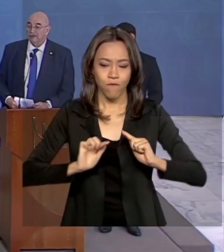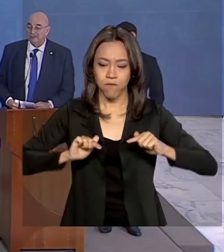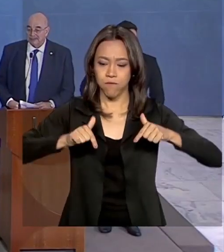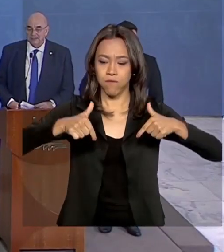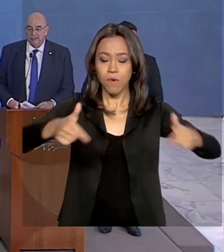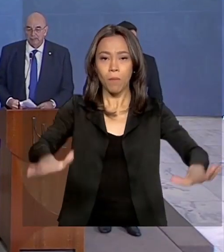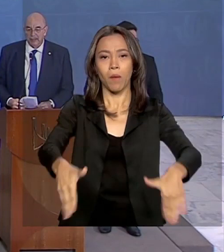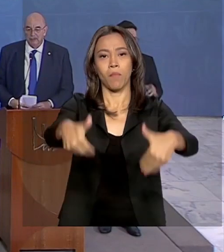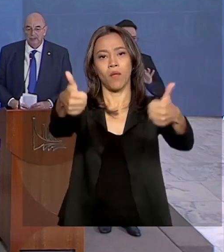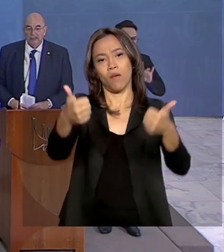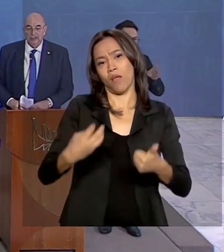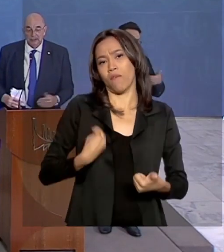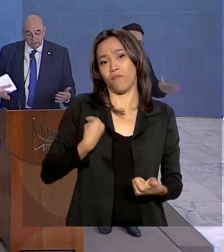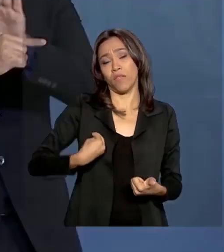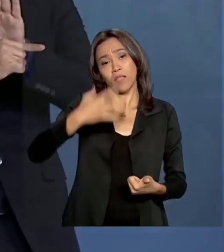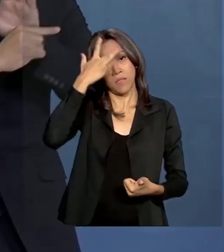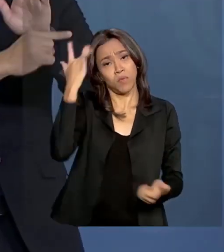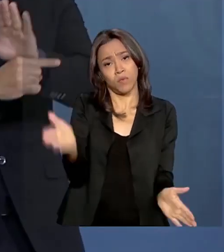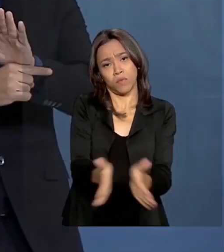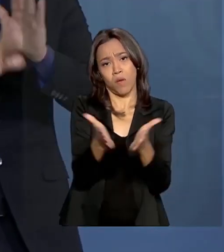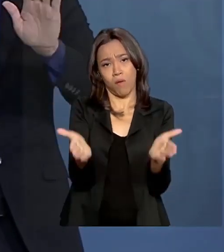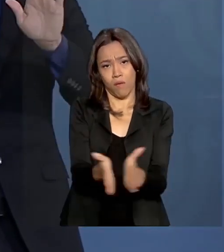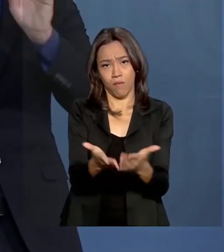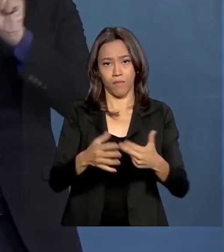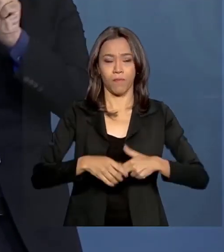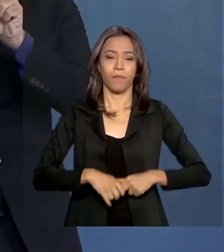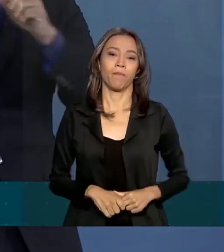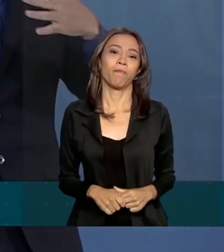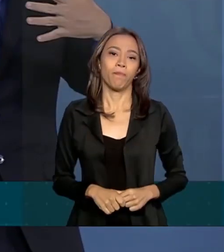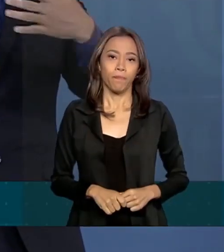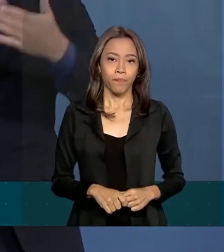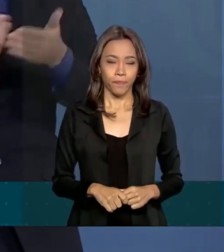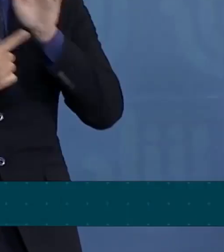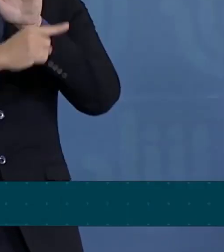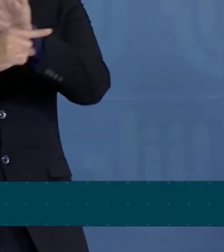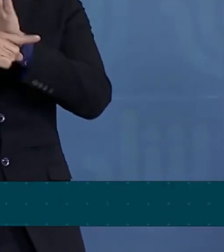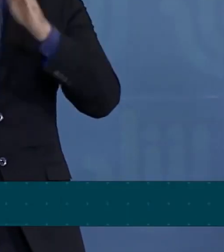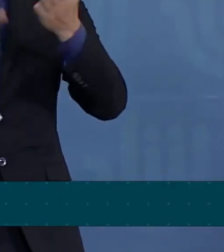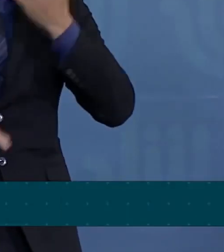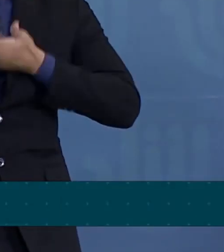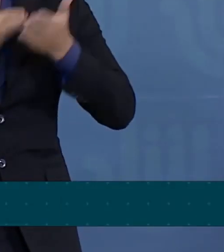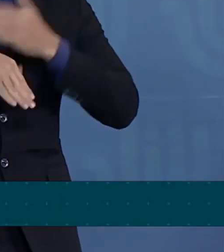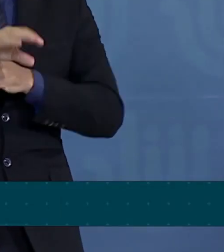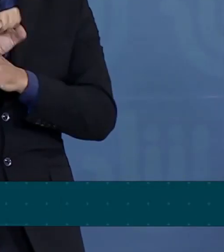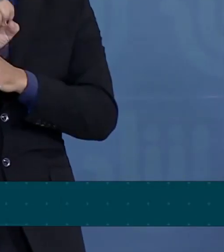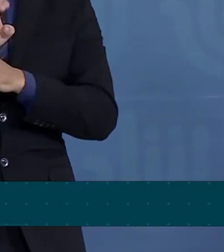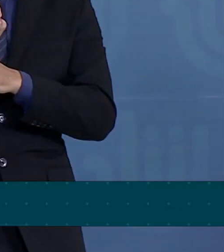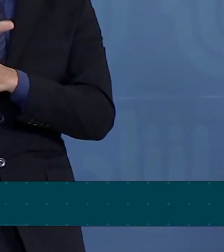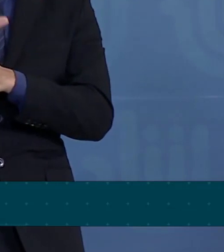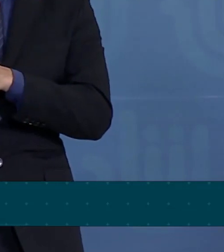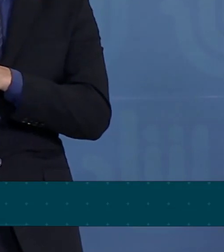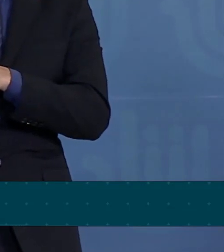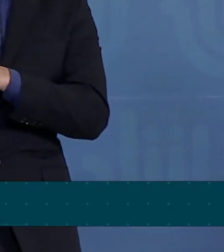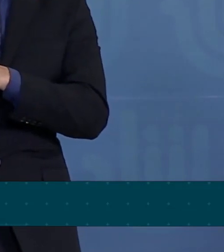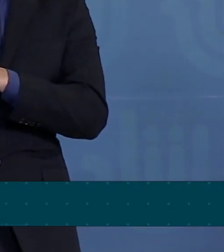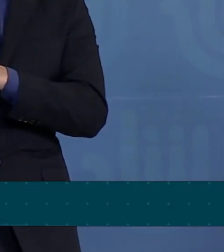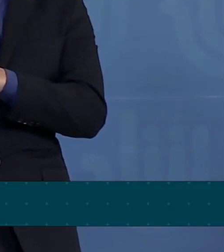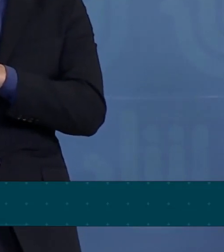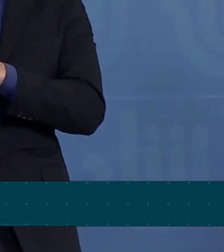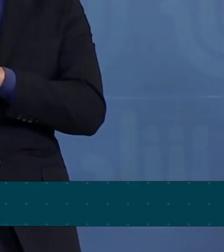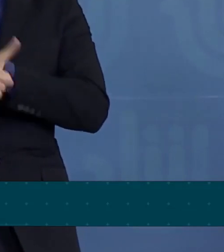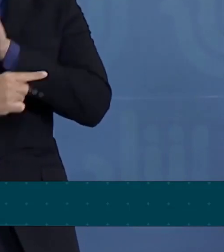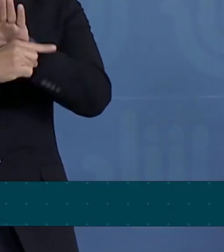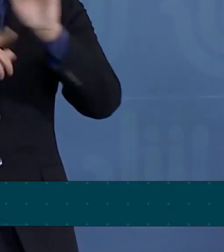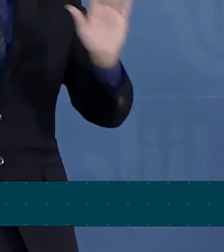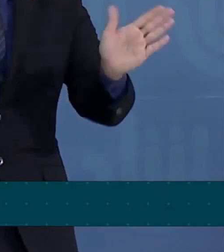da população mais vulnerável. A cooperação e a solidariedade foi o motor do desenvolvimento da sociedade humana, né? De